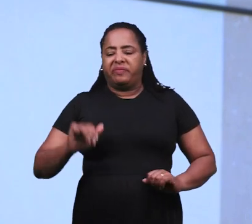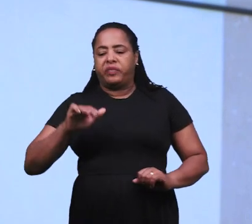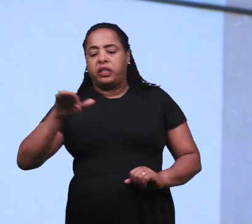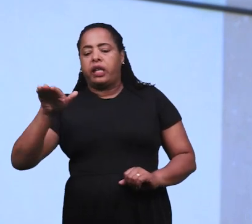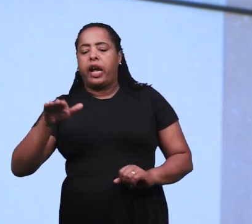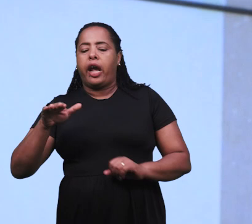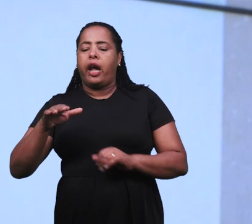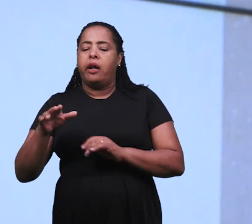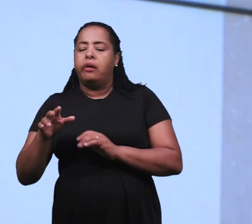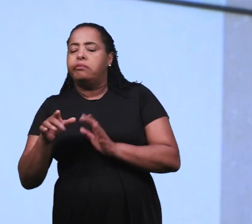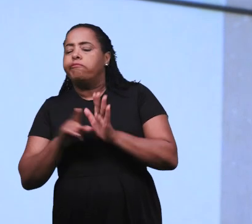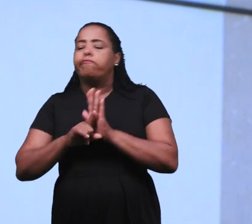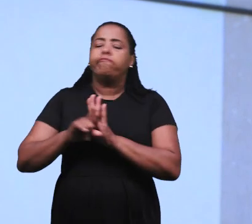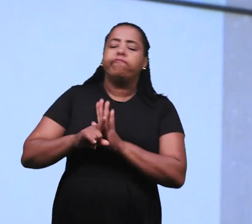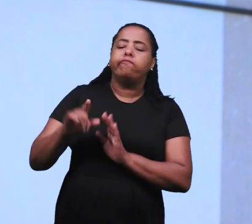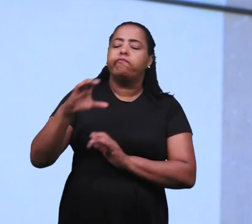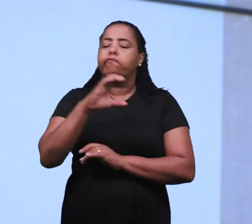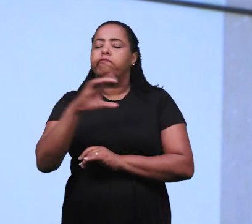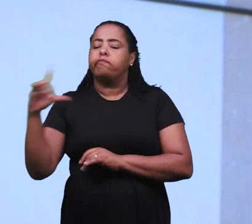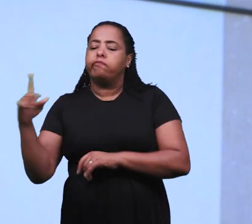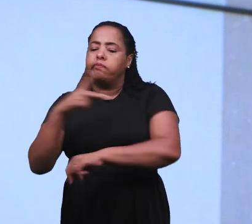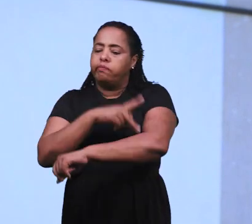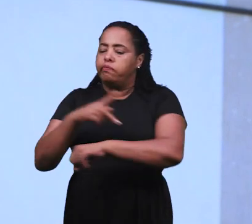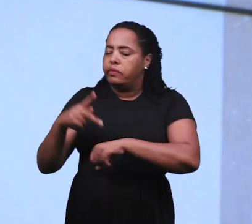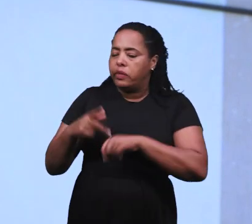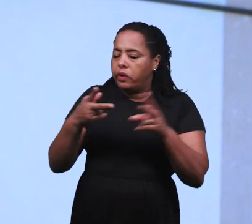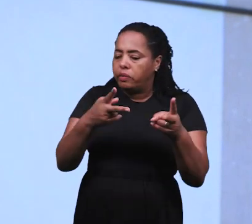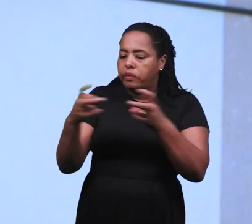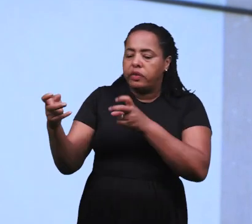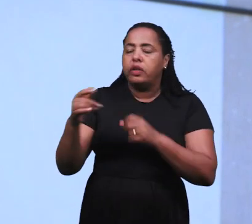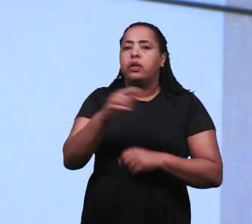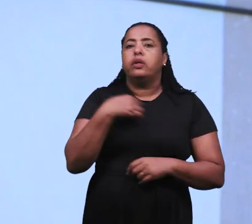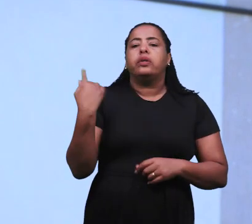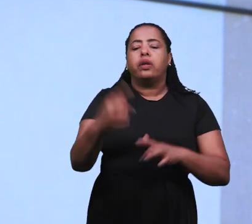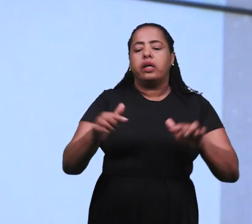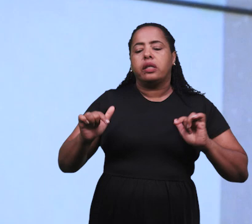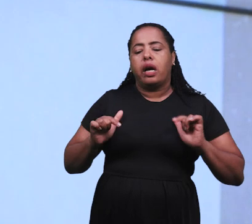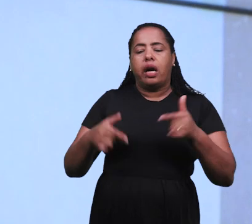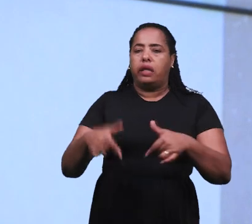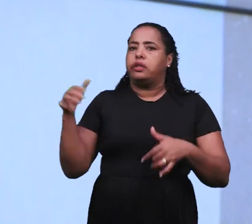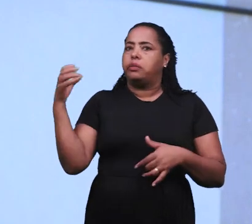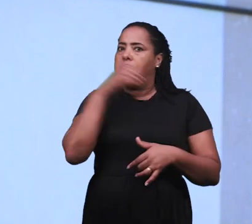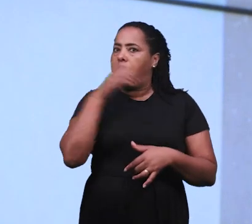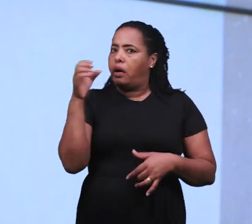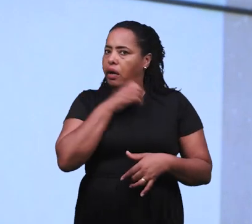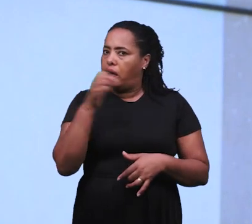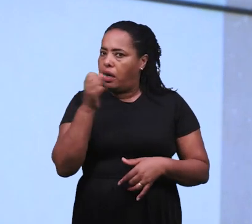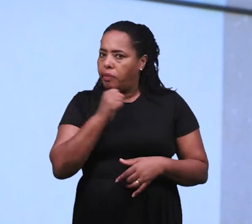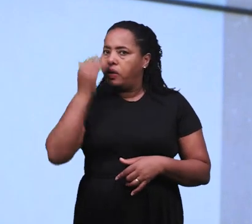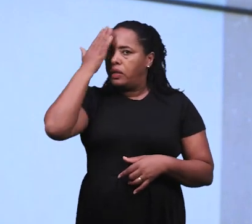pela pedagogia, né, pelas pedagogas, nós atuamos prontamente.